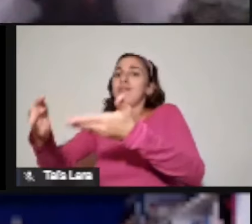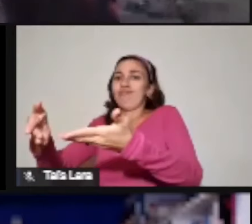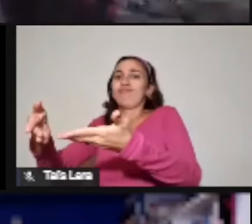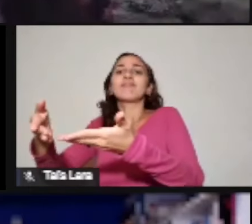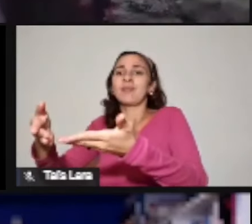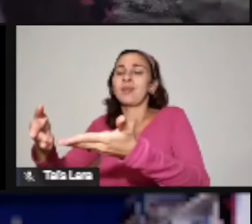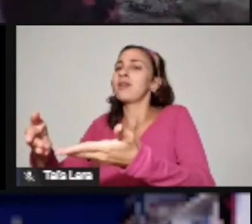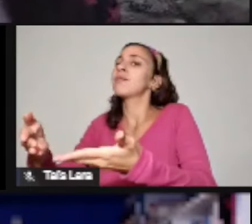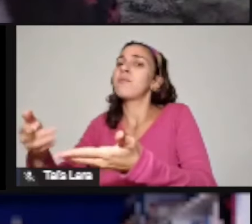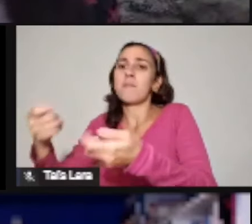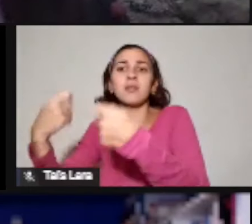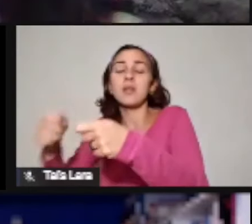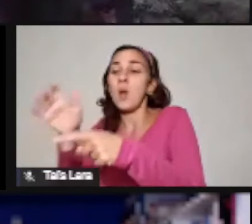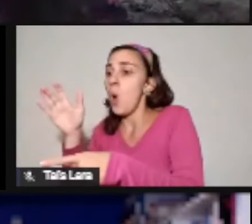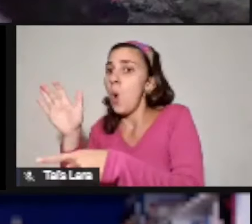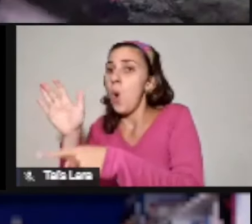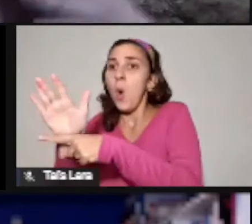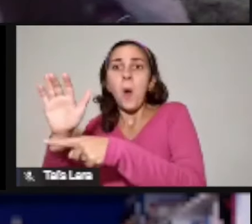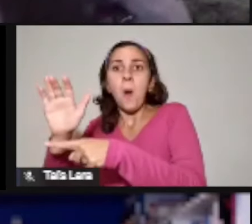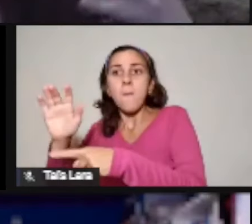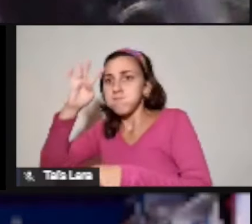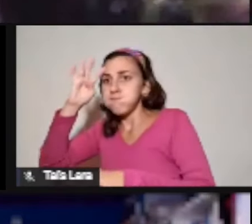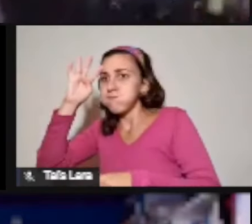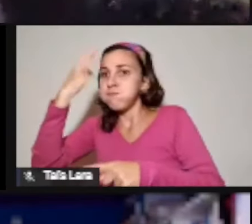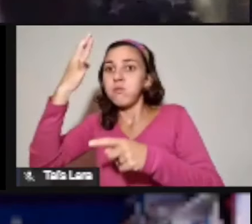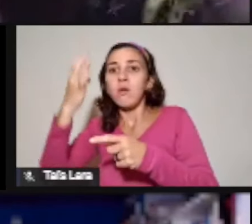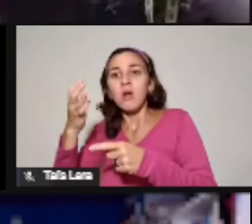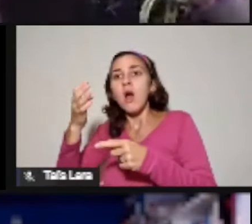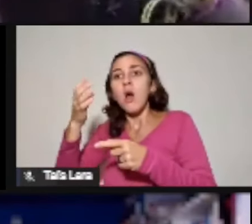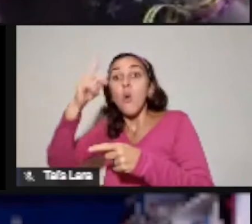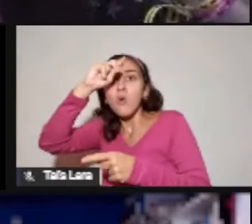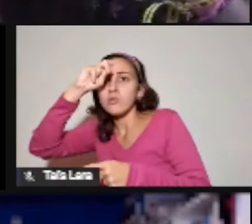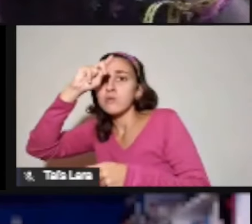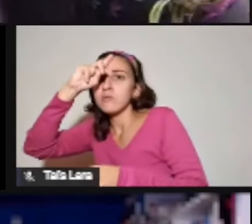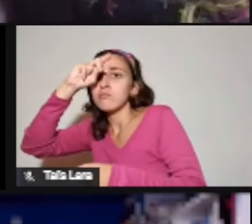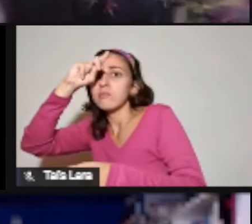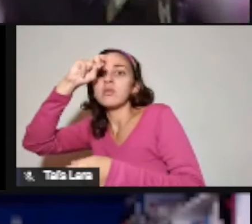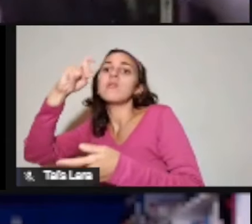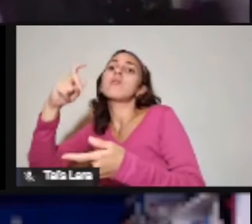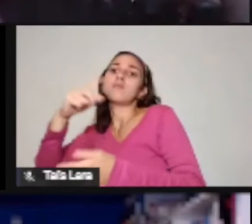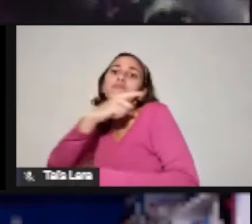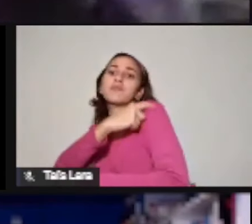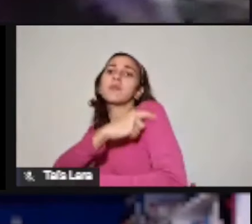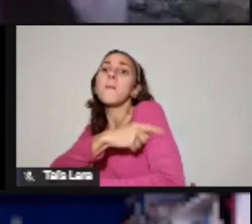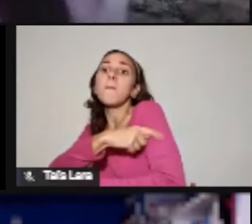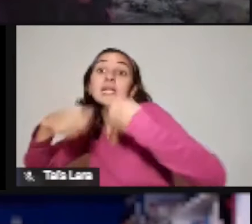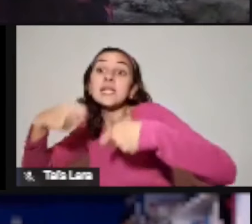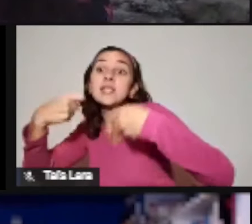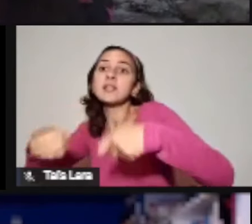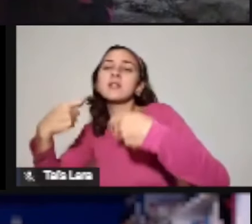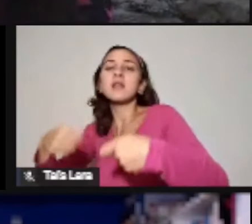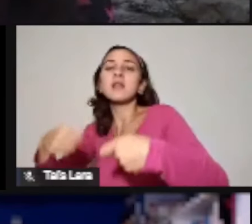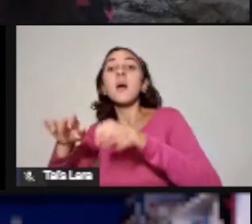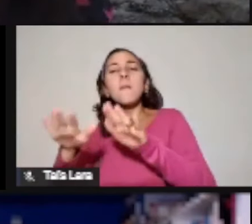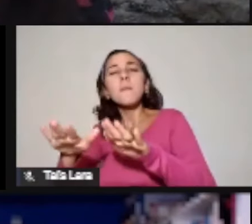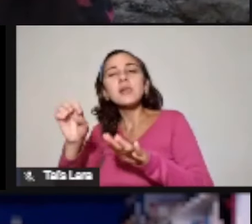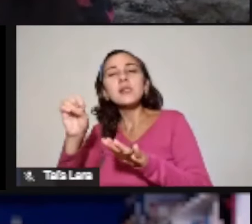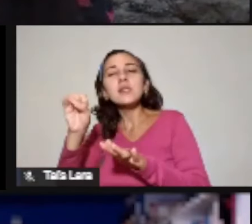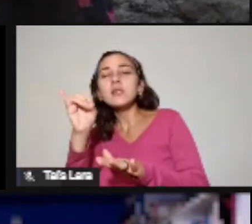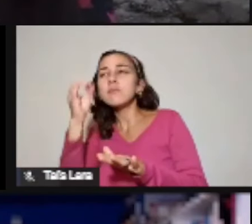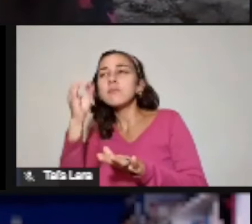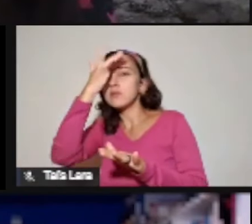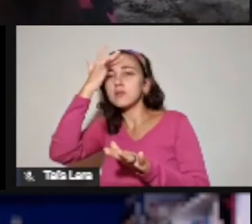para o hospital, né? Mas na maioria dos casos em que há suspeita, né, o que acontece é um atendimento, e é para isso que